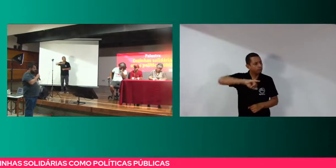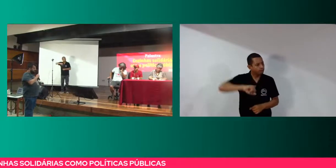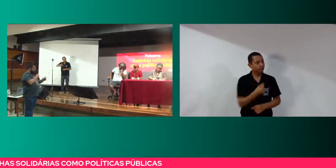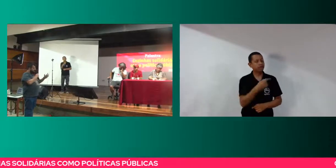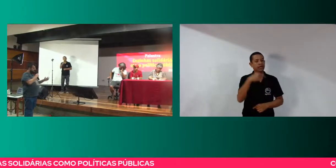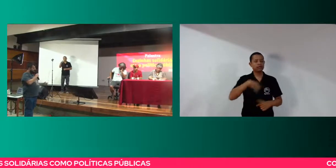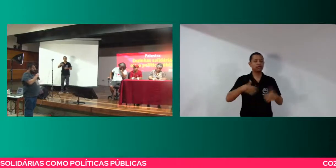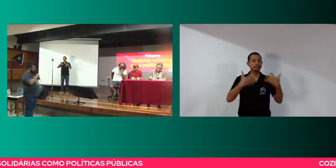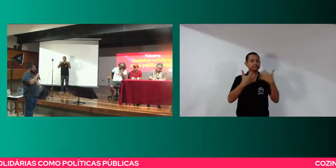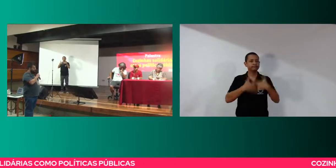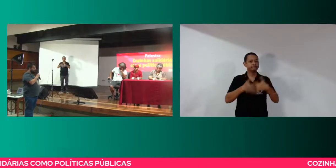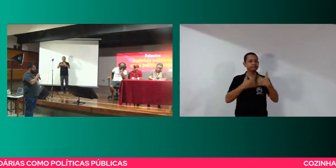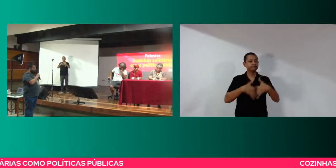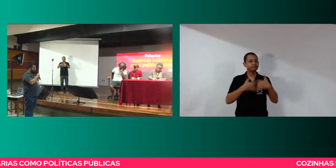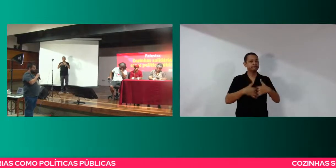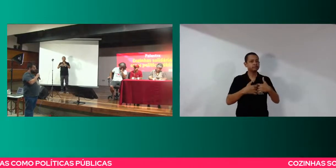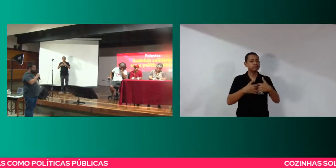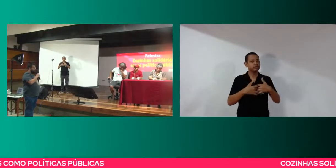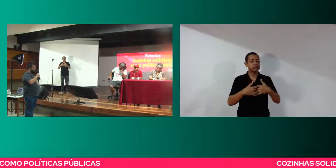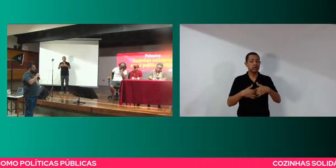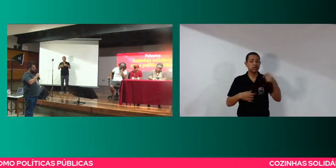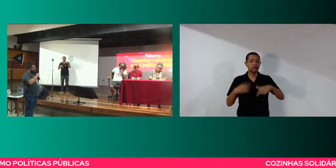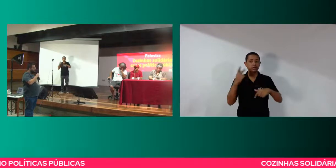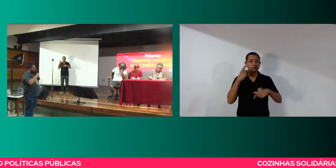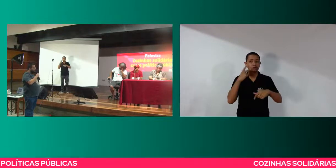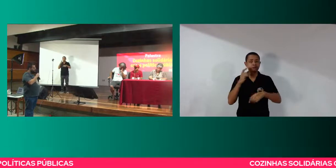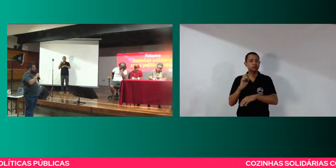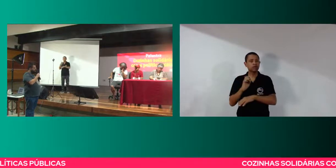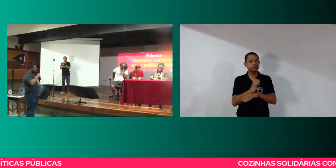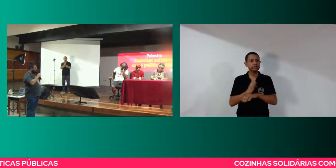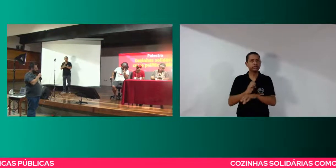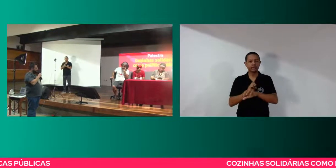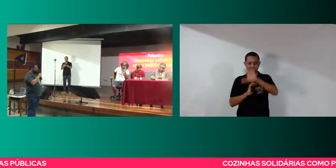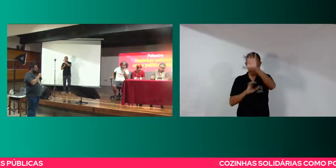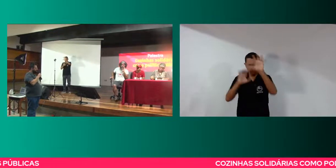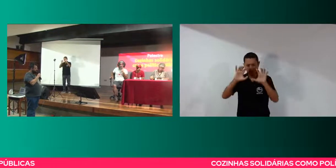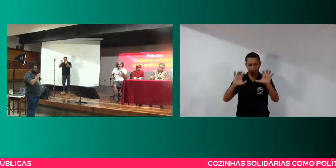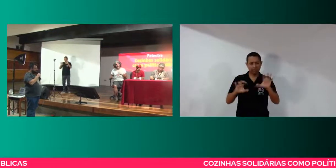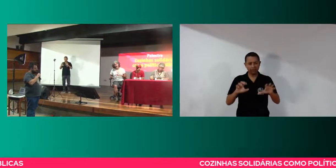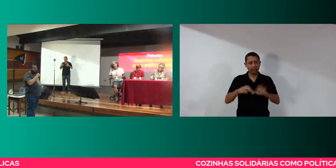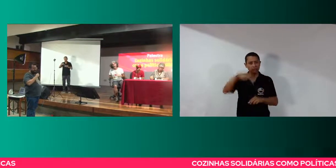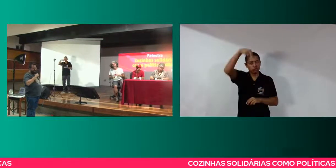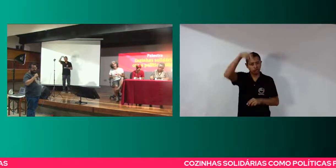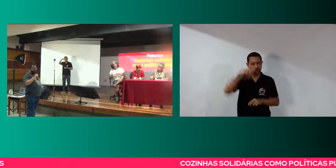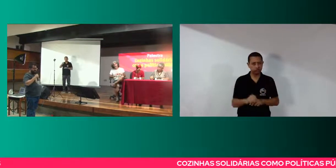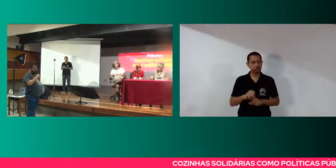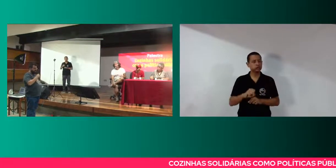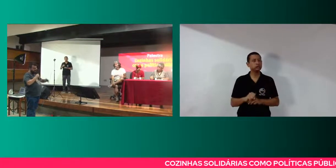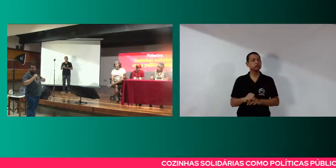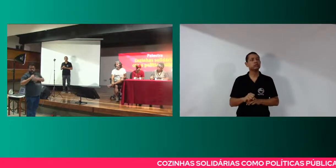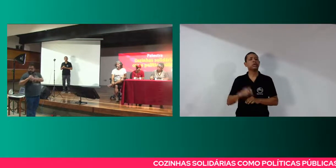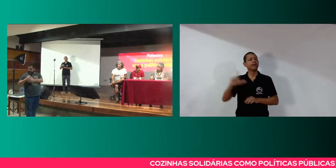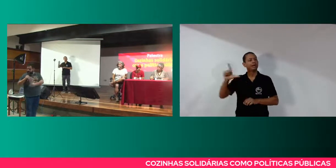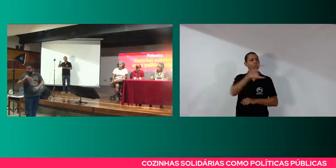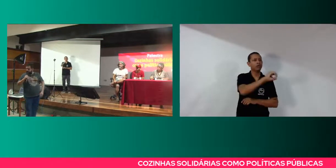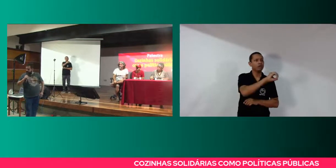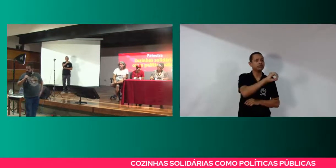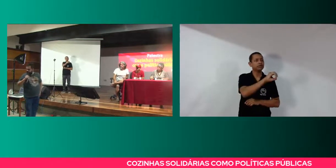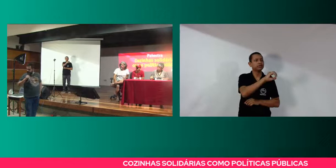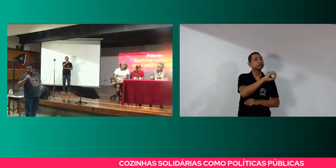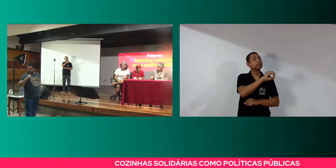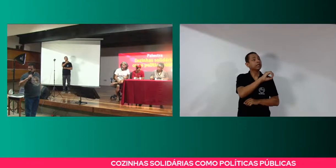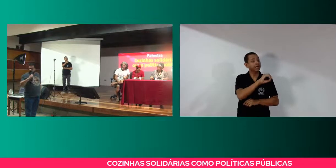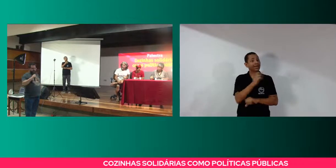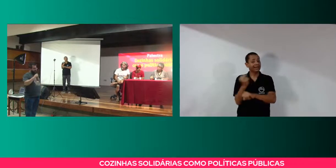do IACS e estamos em todos os cantos desse estado não é do Norte ao sul do Leste Oeste mesmo E possamos aplicar esse